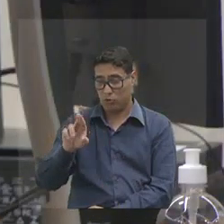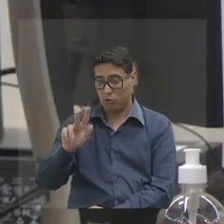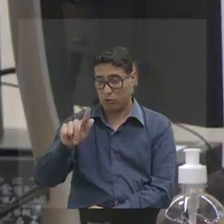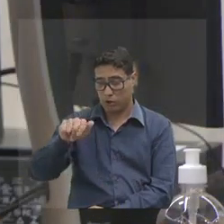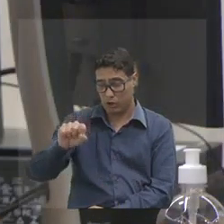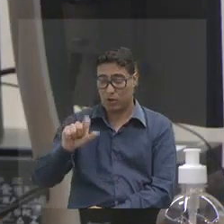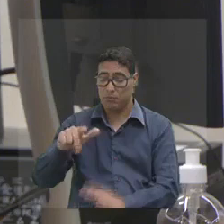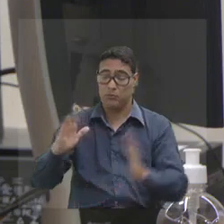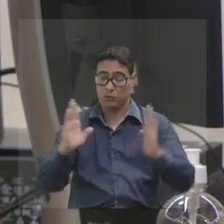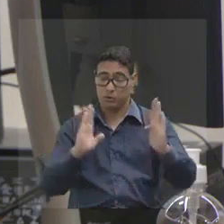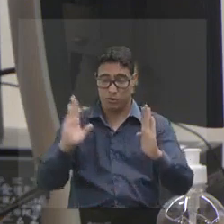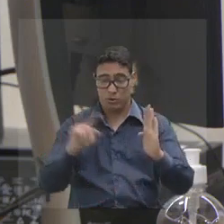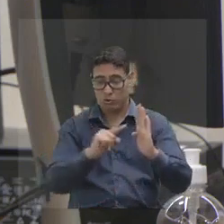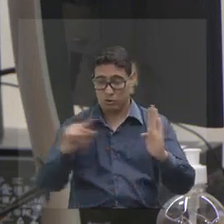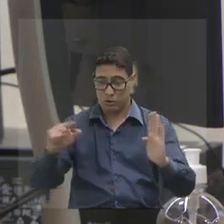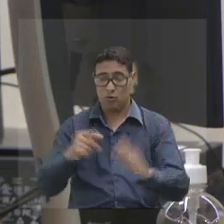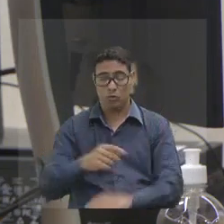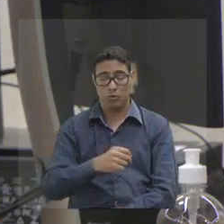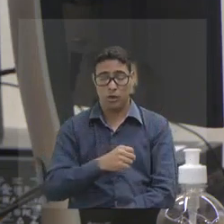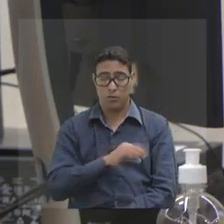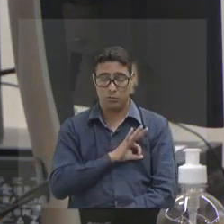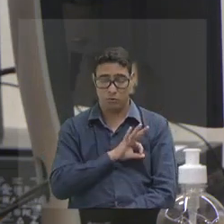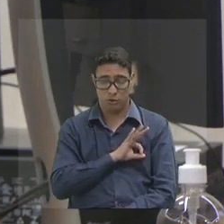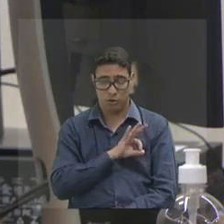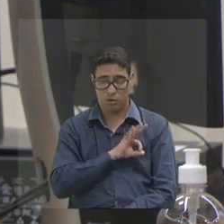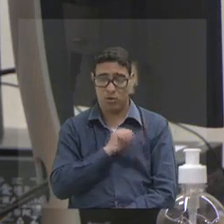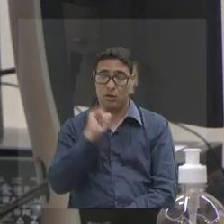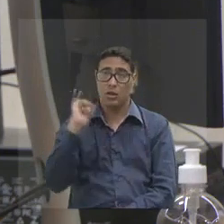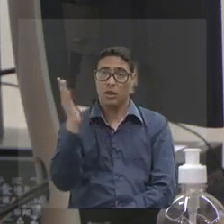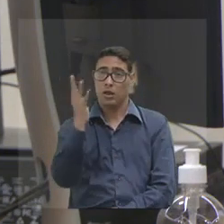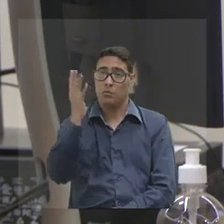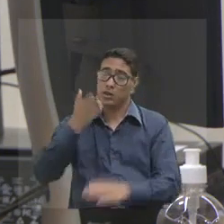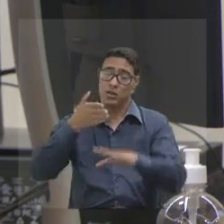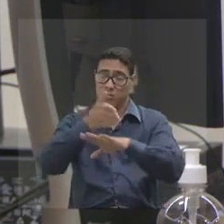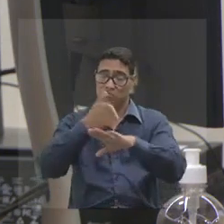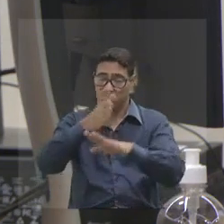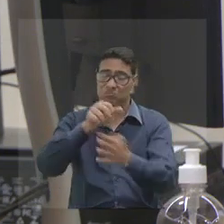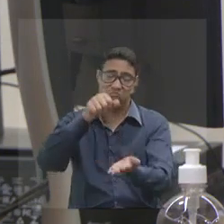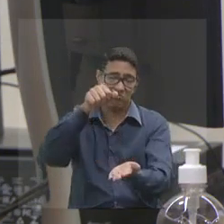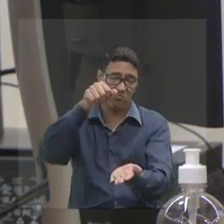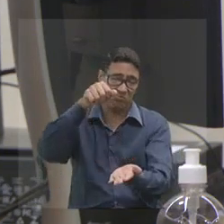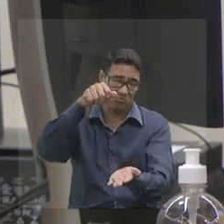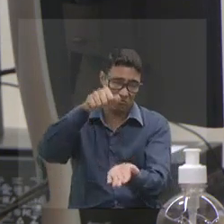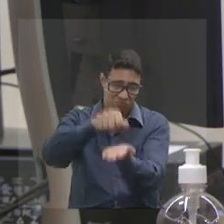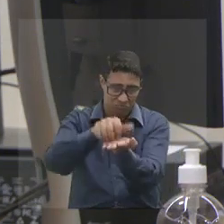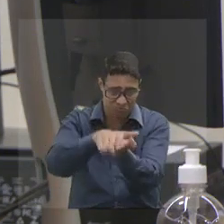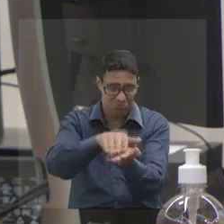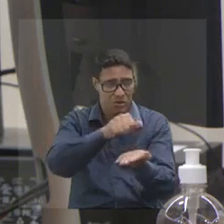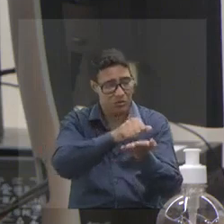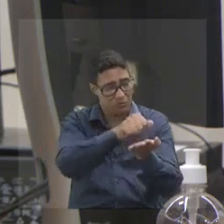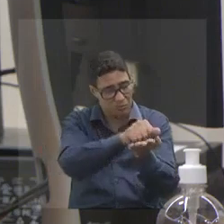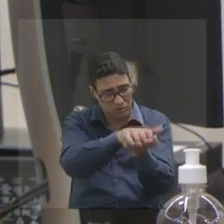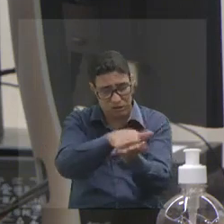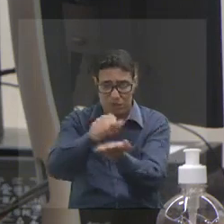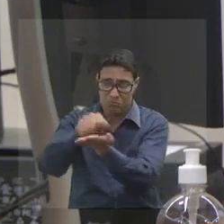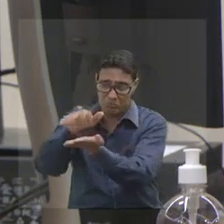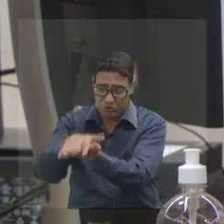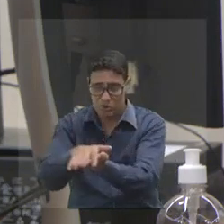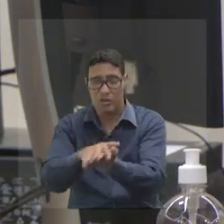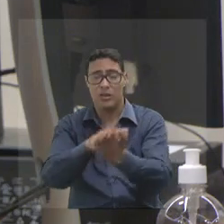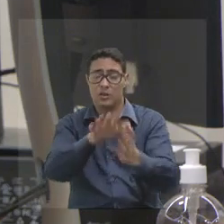legal a polícia ambiental tem multado grandes padres agricultores E isso tem gerado um passivo né